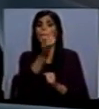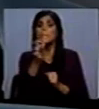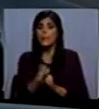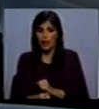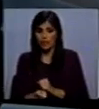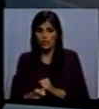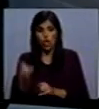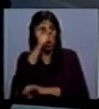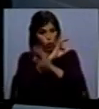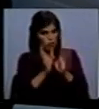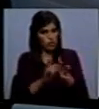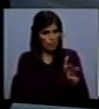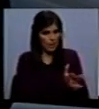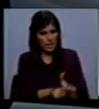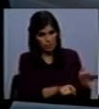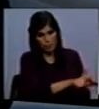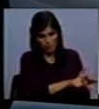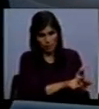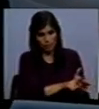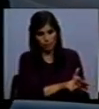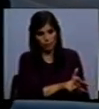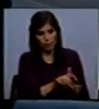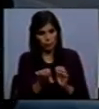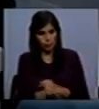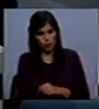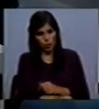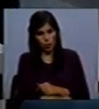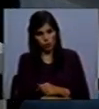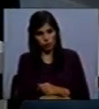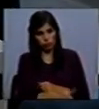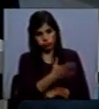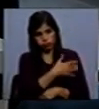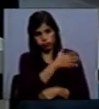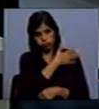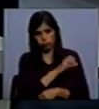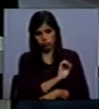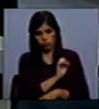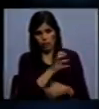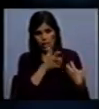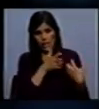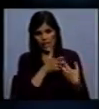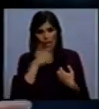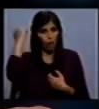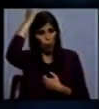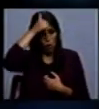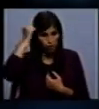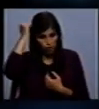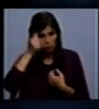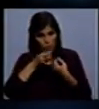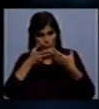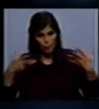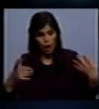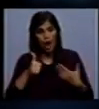que era mais séria ignorância que tivemos não foi assim há tanto tempo e fui a garota voz dizia que se não isso pois aos